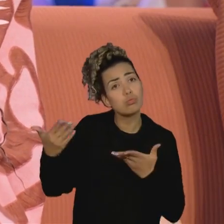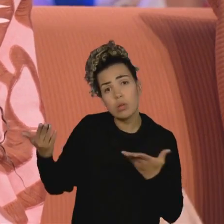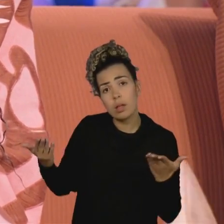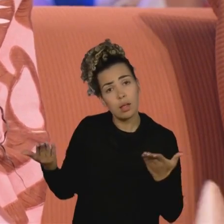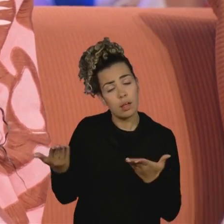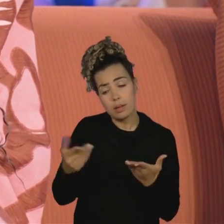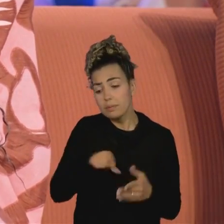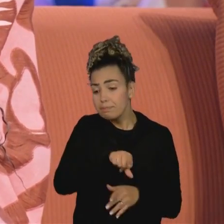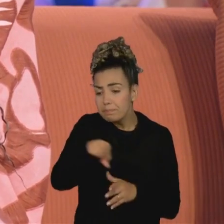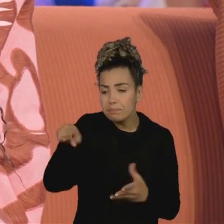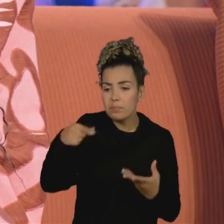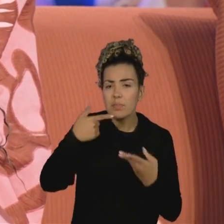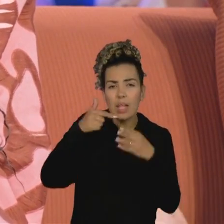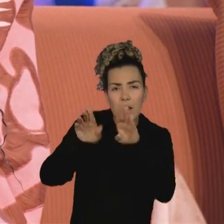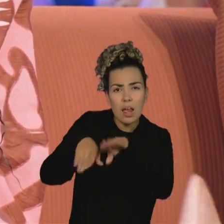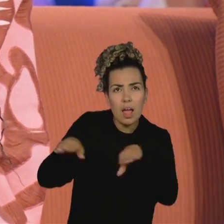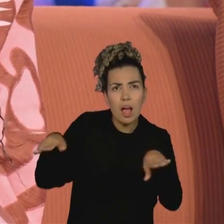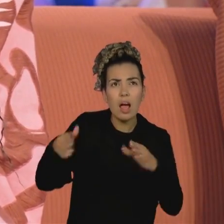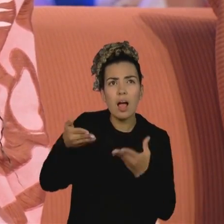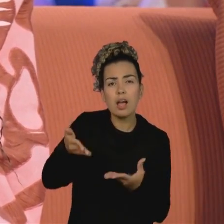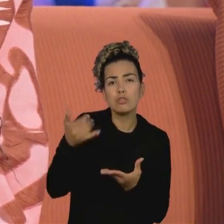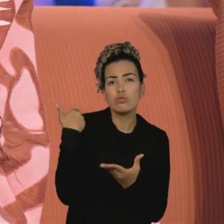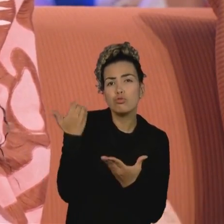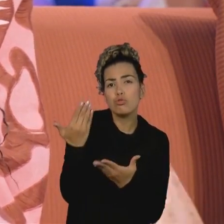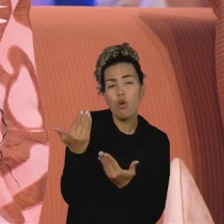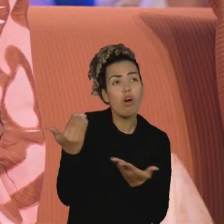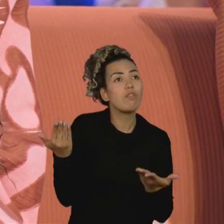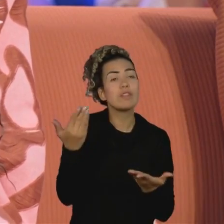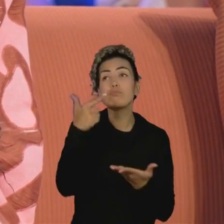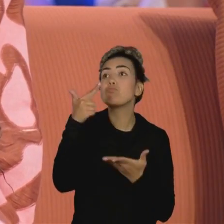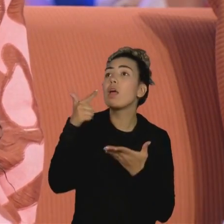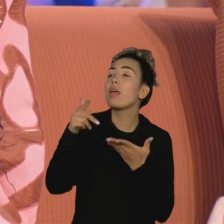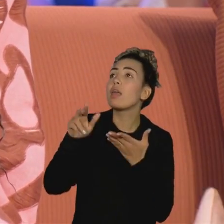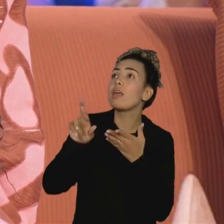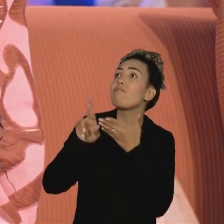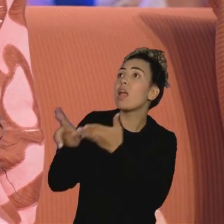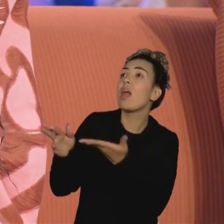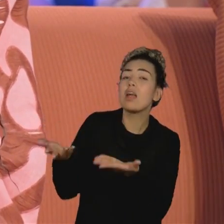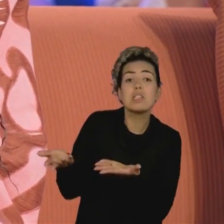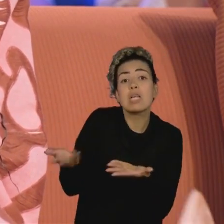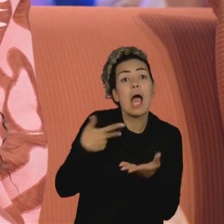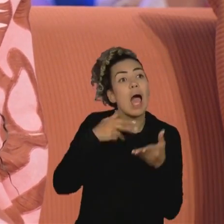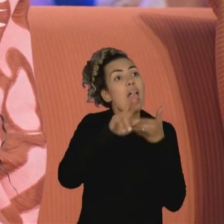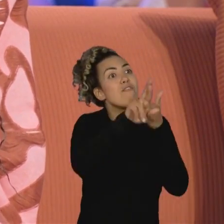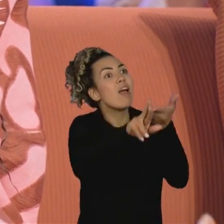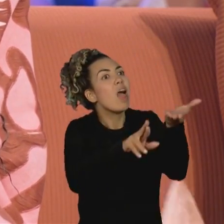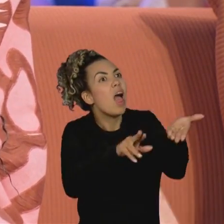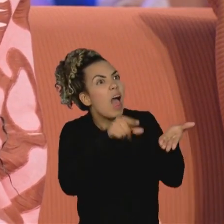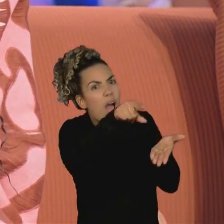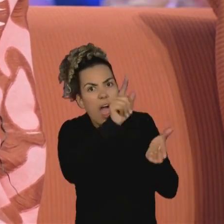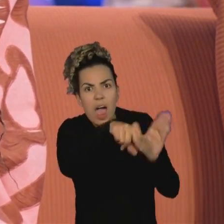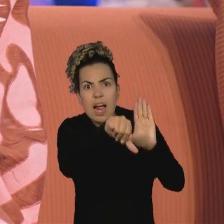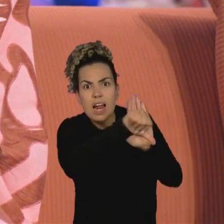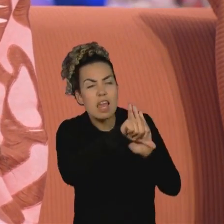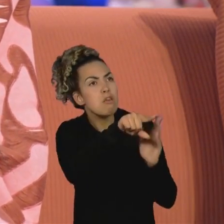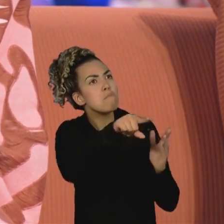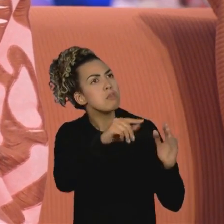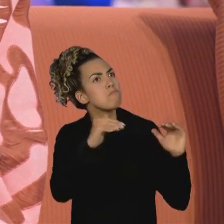crianças, tendo essas referências. E a culpa é de quem? De quem é a culpa? Não é